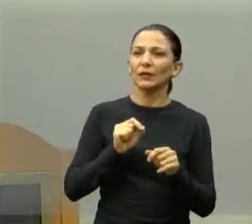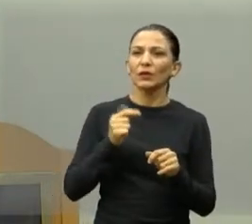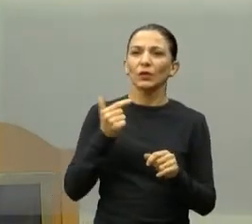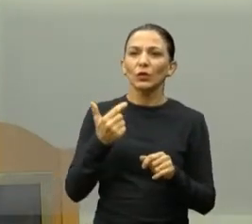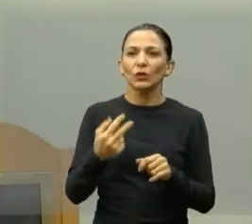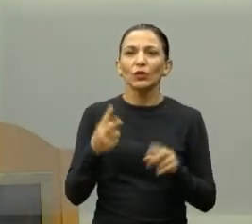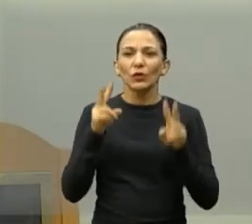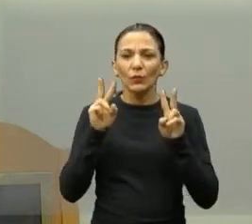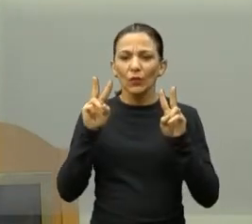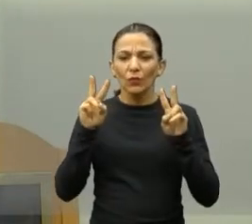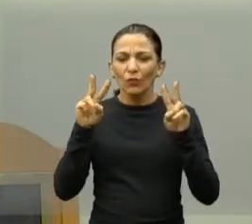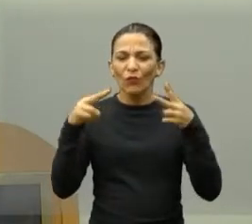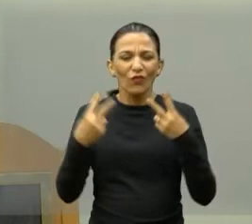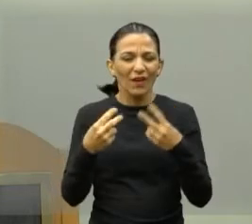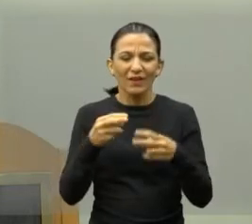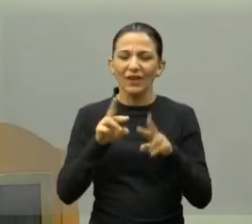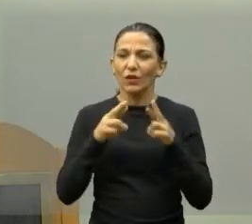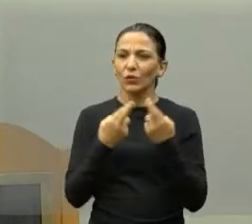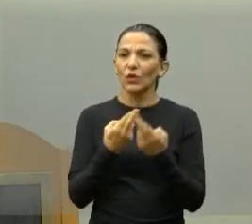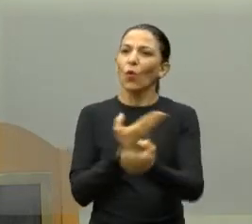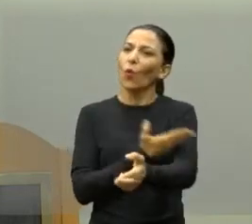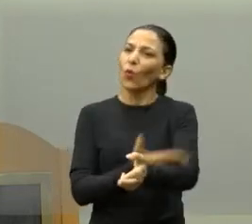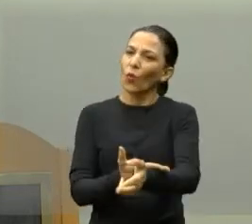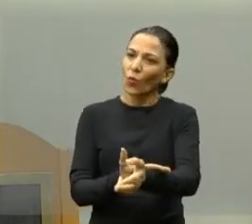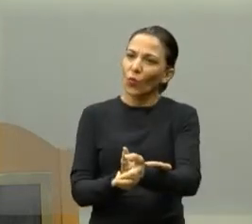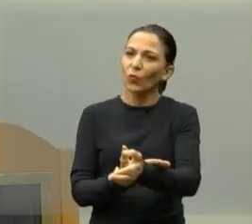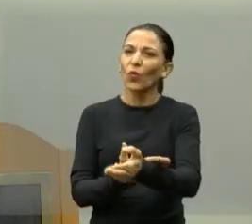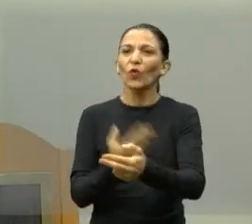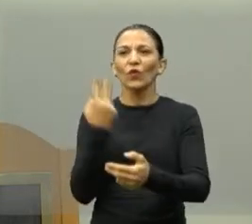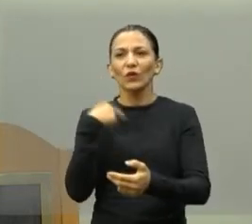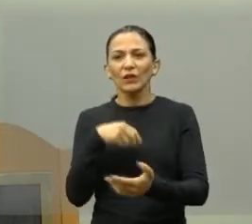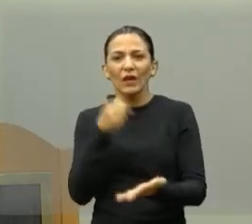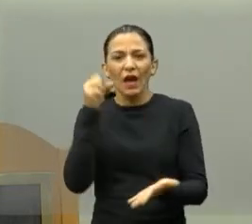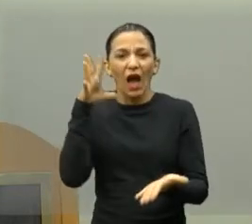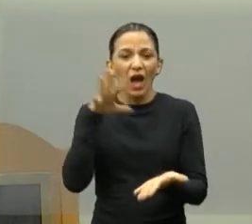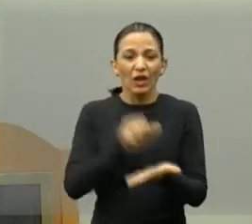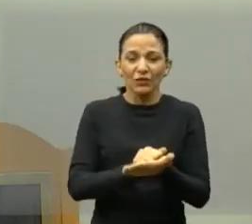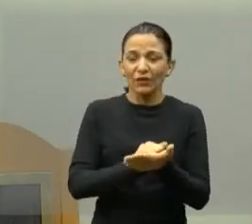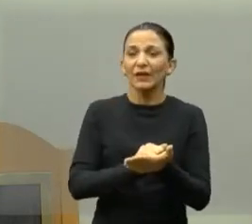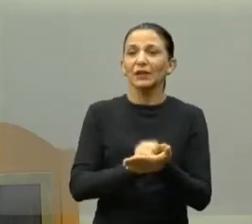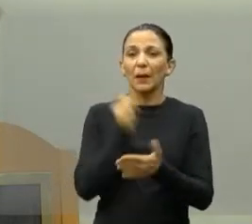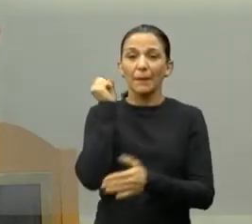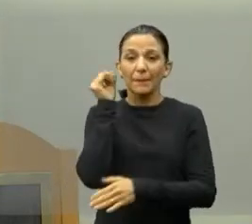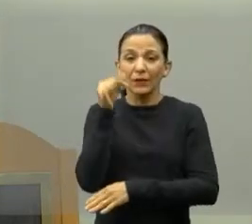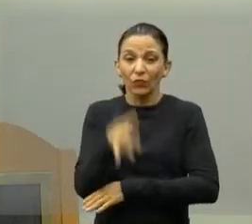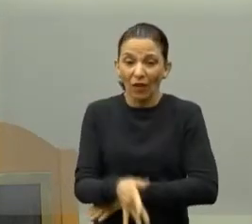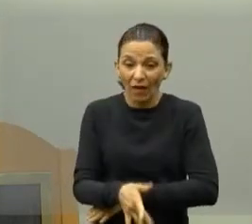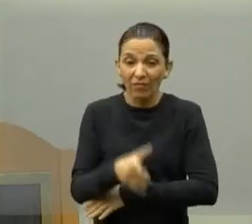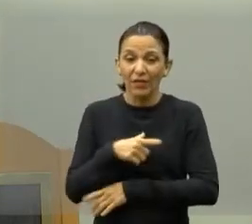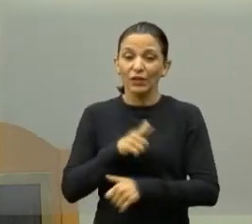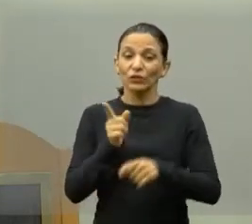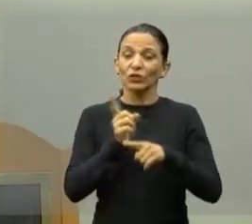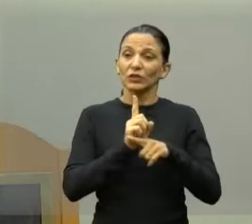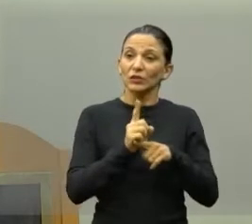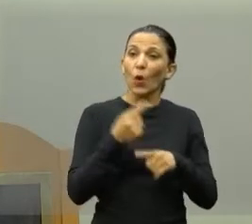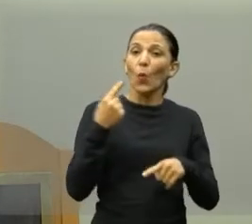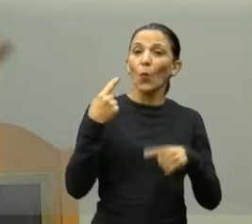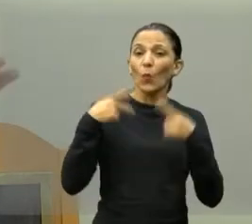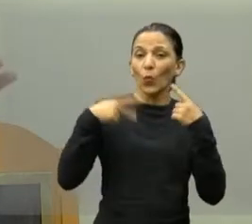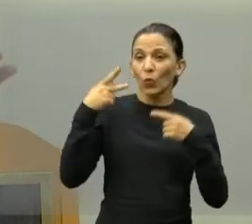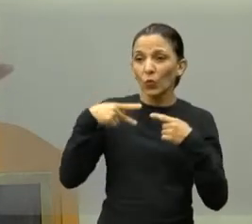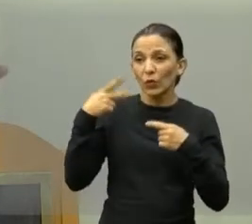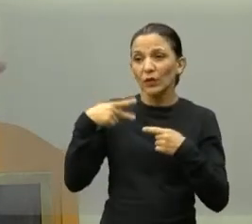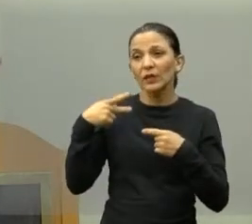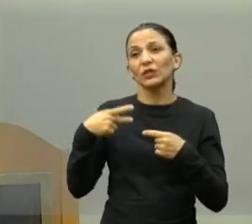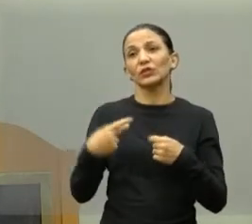tempo para assistir à sessão da Câmara mas que ela fica gravada nem que se for de madrugada quem faz gestão política gestão